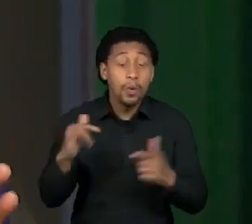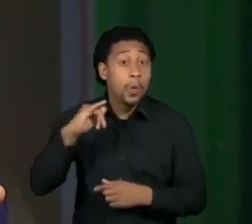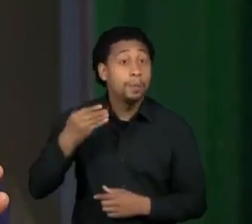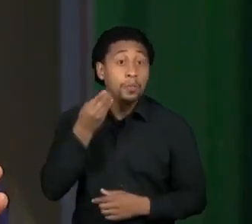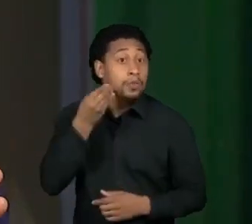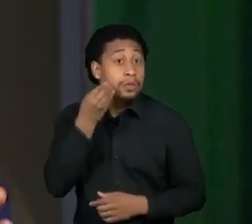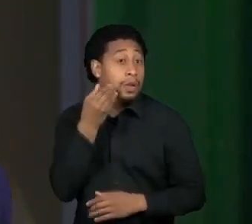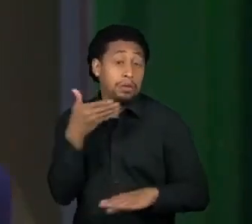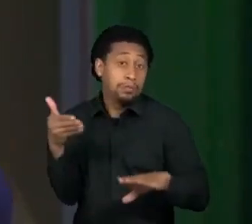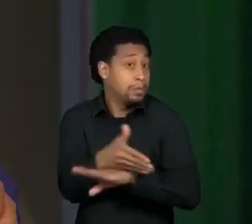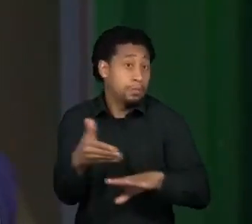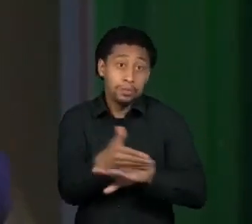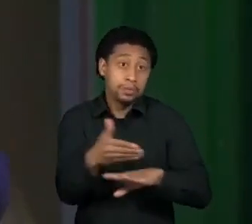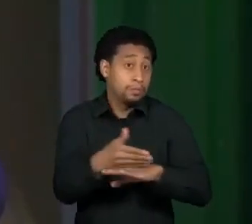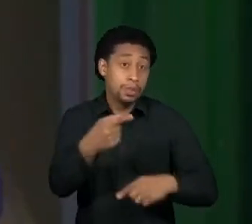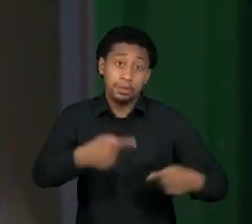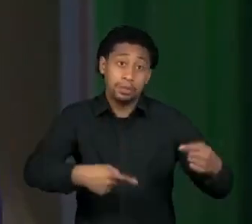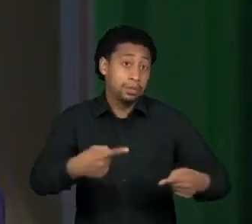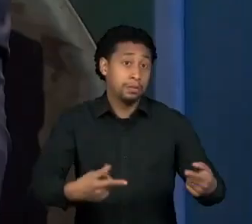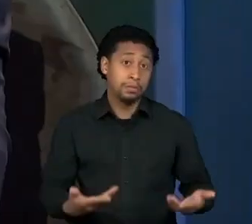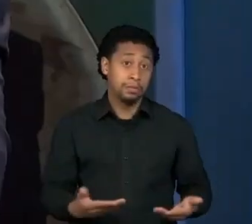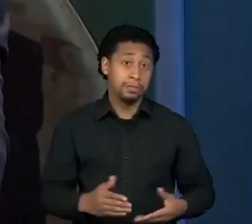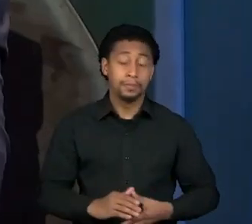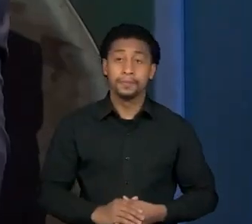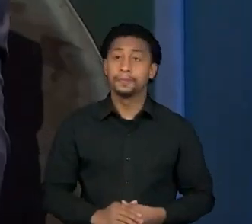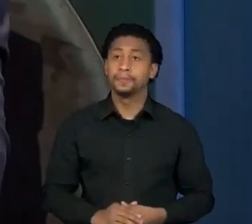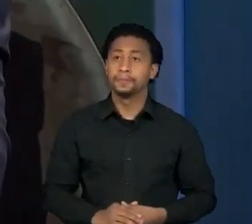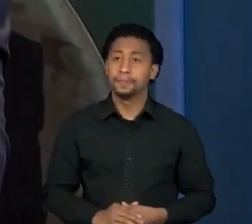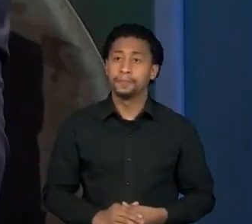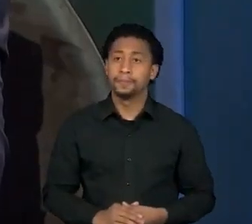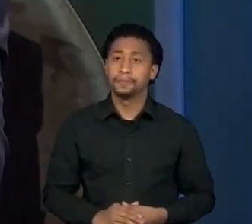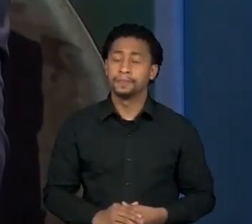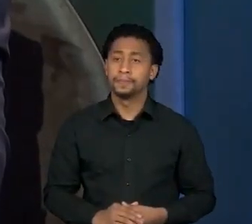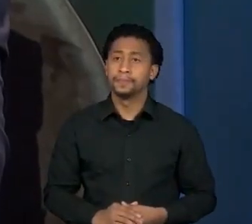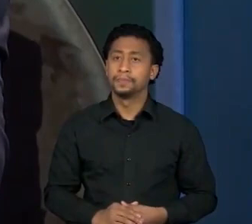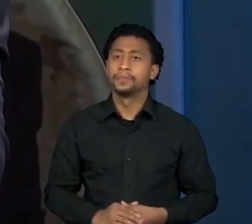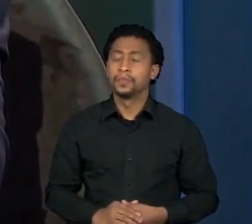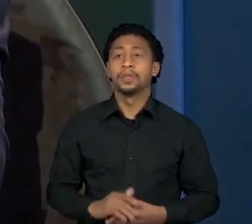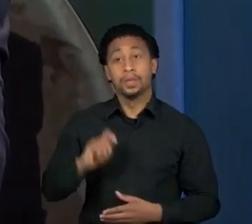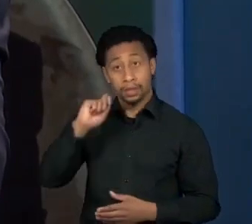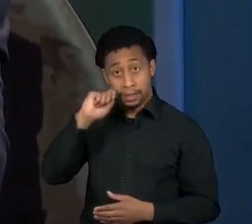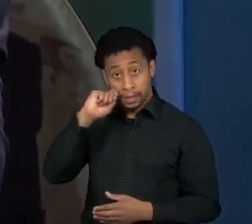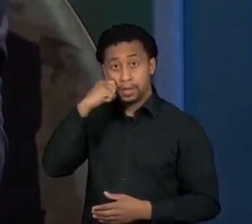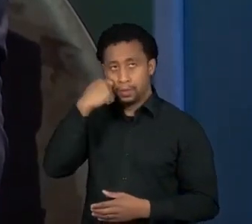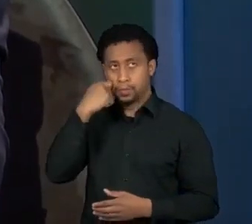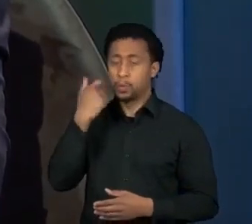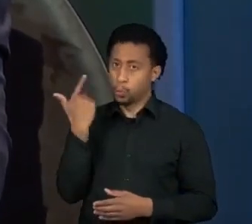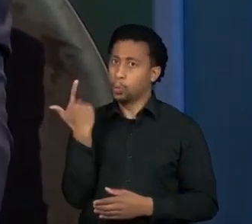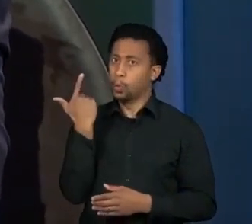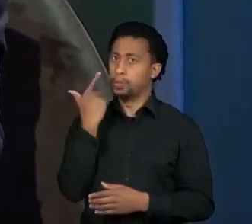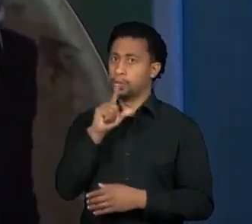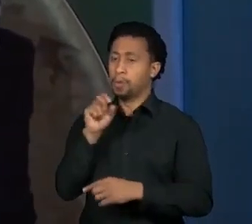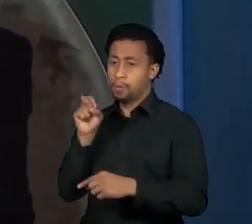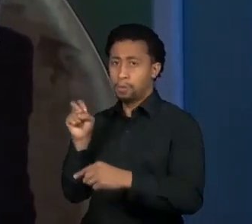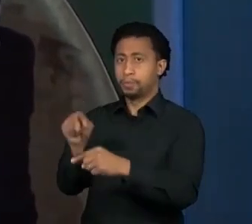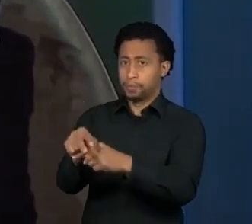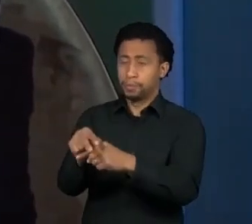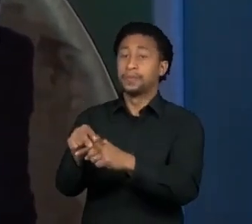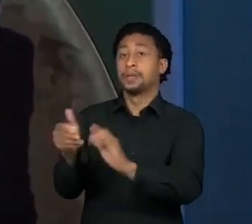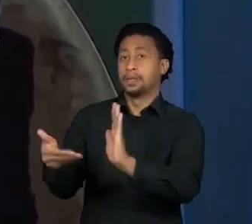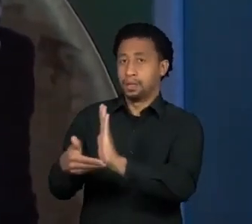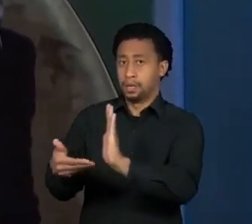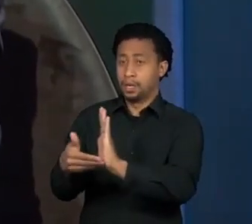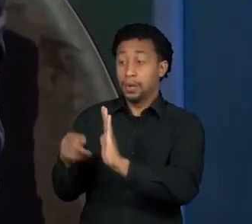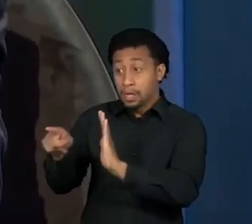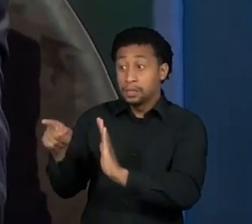participam da decisão nacional. Como é que a gente resolve? Negros que chegaram à Câmara, por exemplo, eles não chegaram porque eram negros.